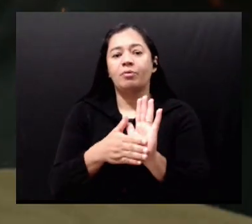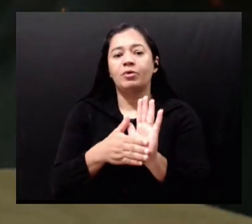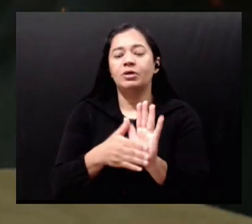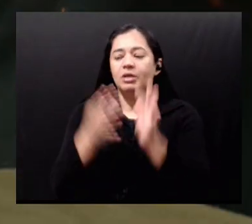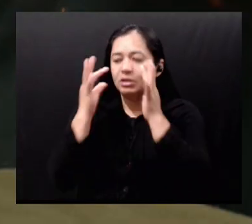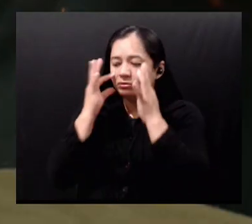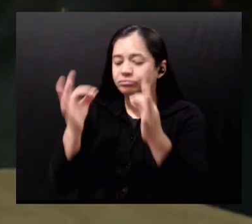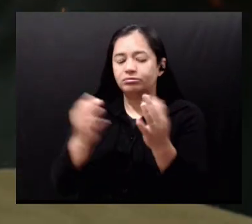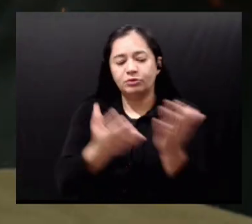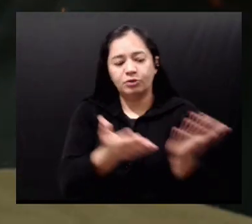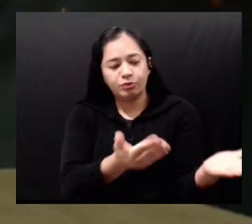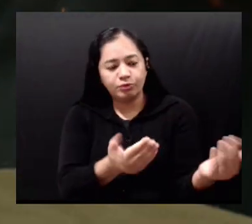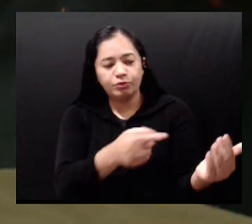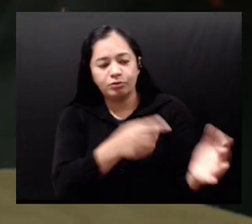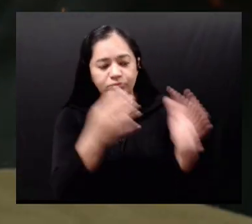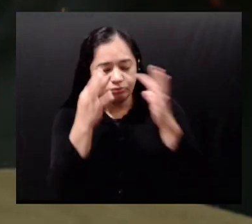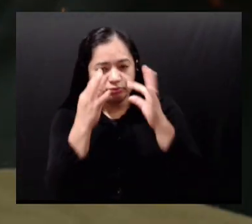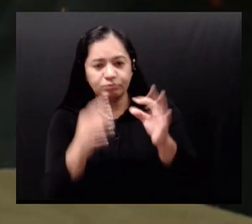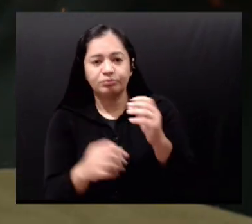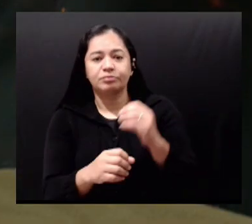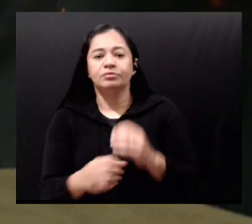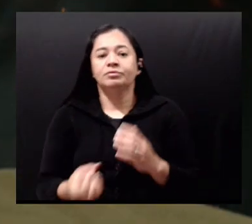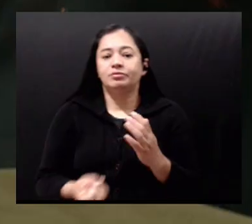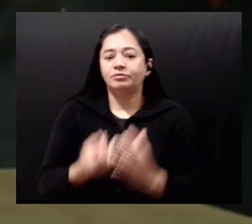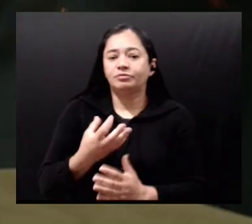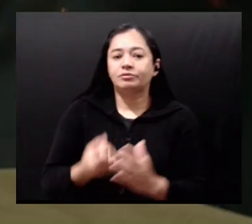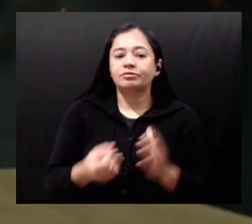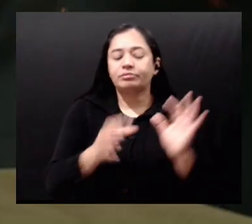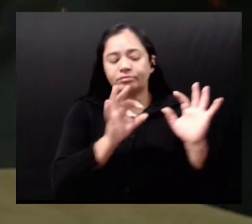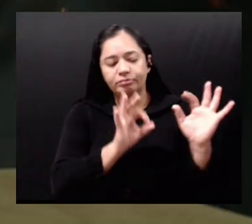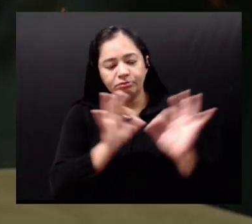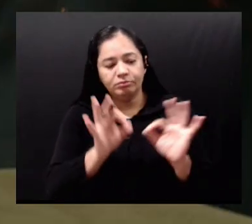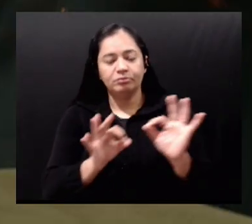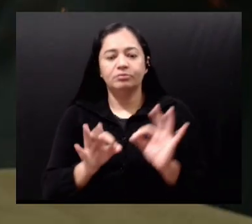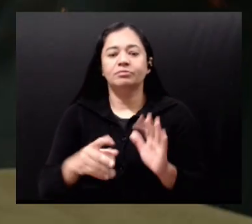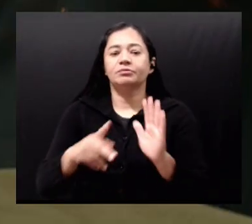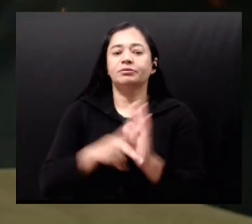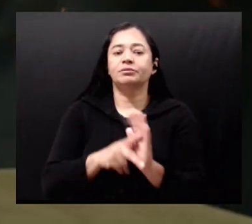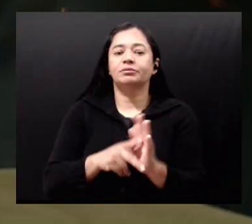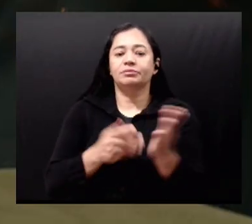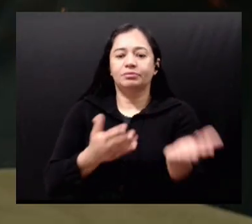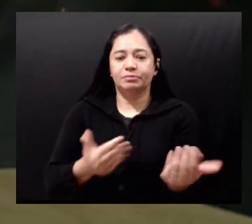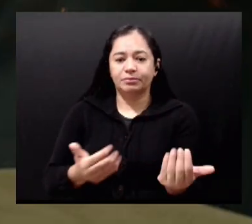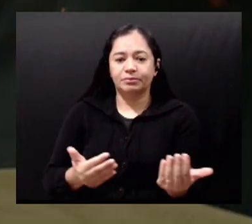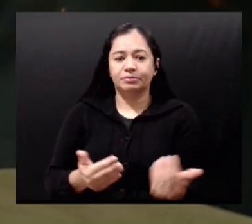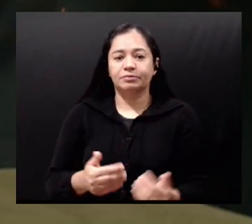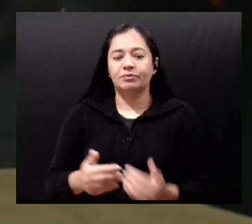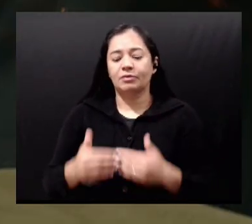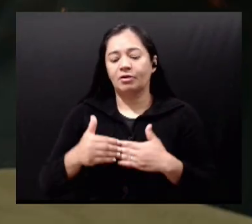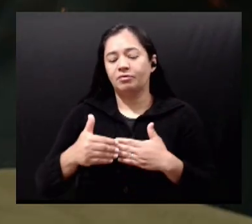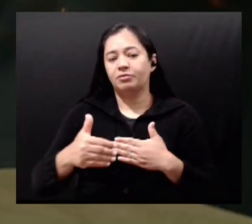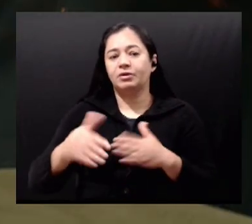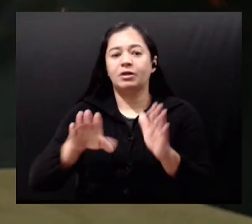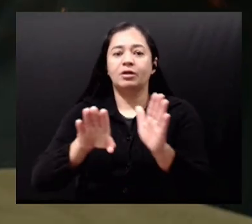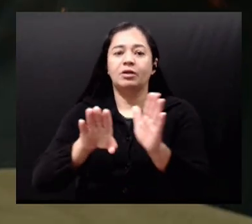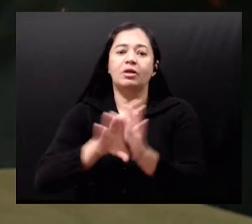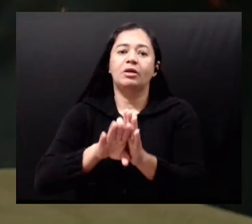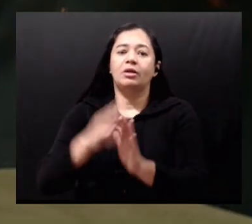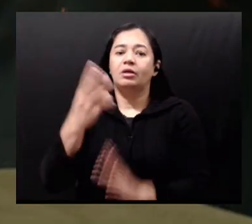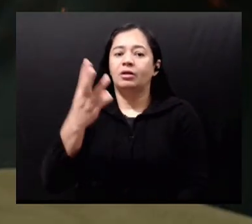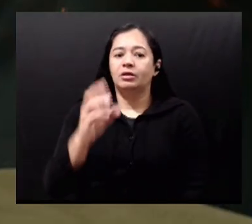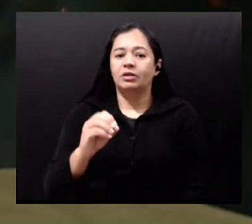construção do novo Plano Municipal das Juventudes. A programação se estende até o dia 30 de agosto, com 50